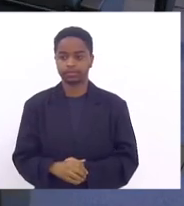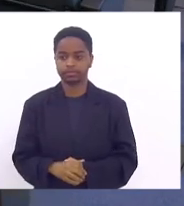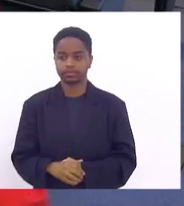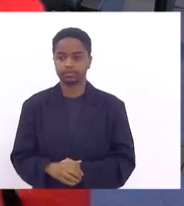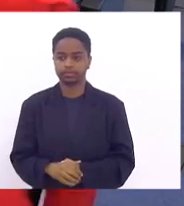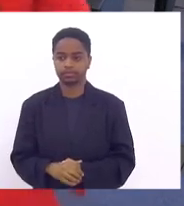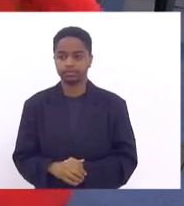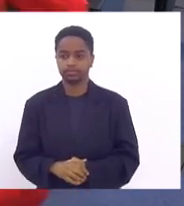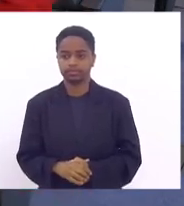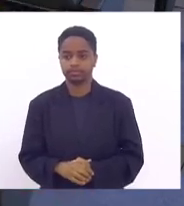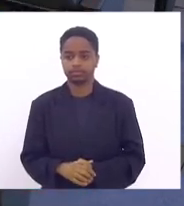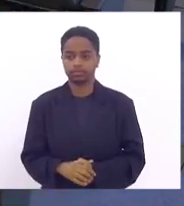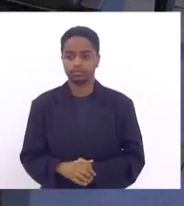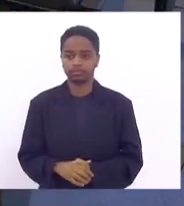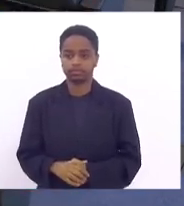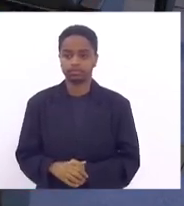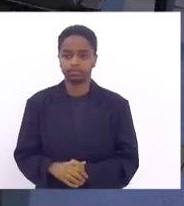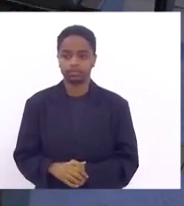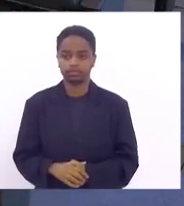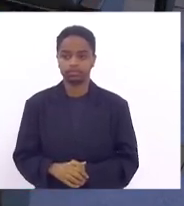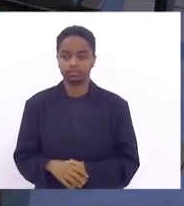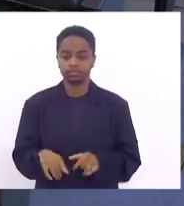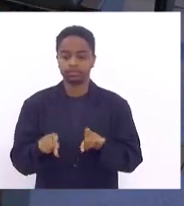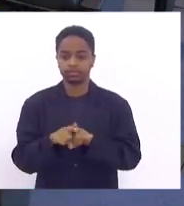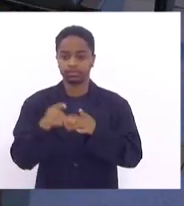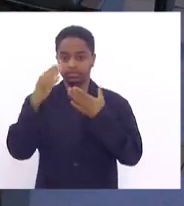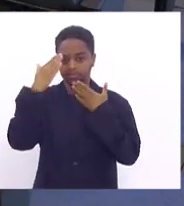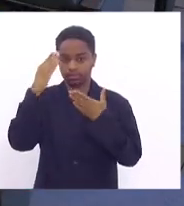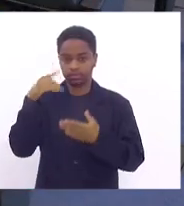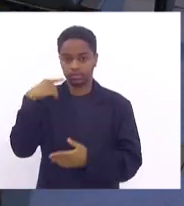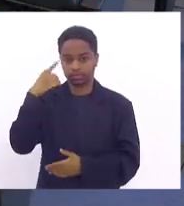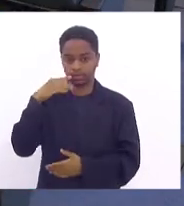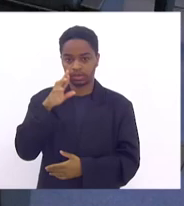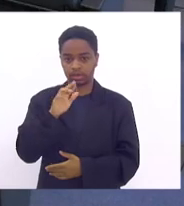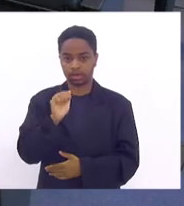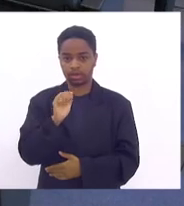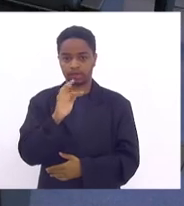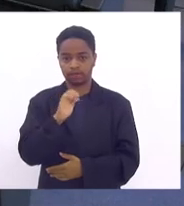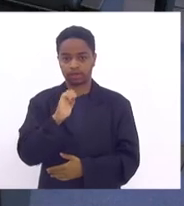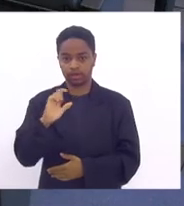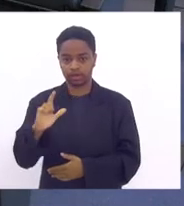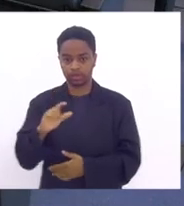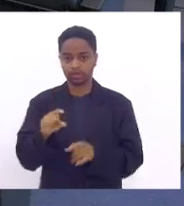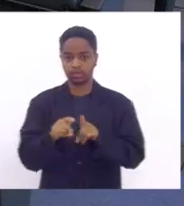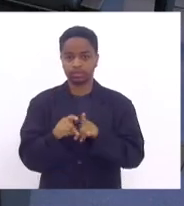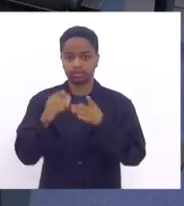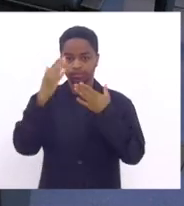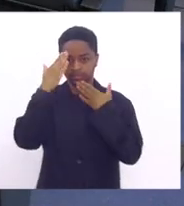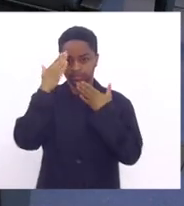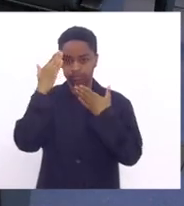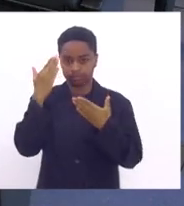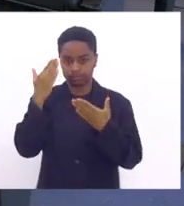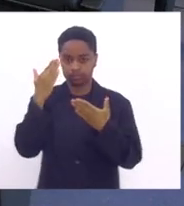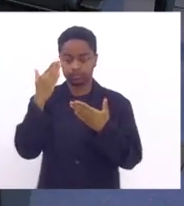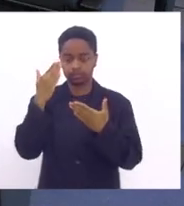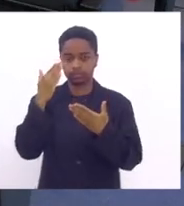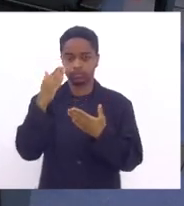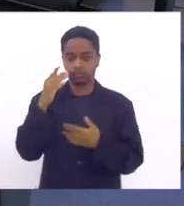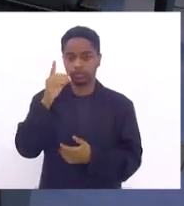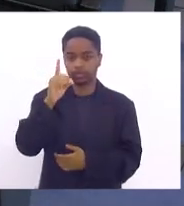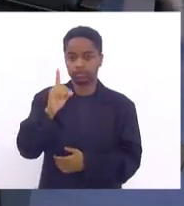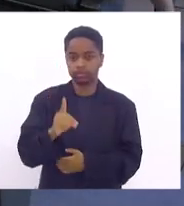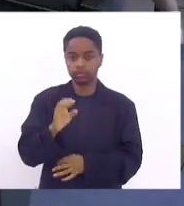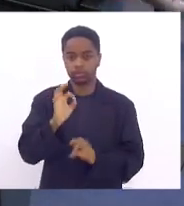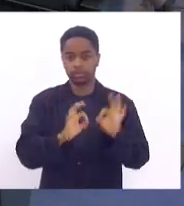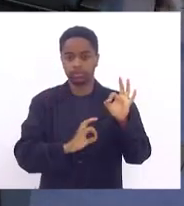Felipe mé agradecer o ADV made agradecer o diretor de